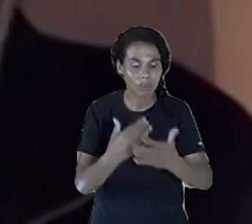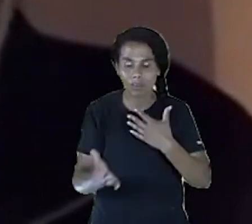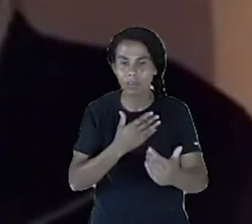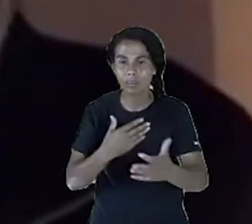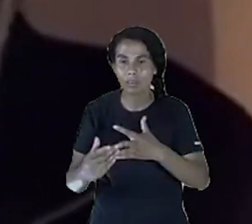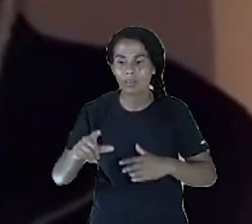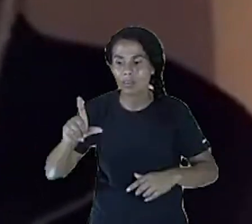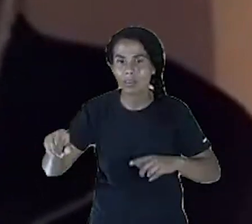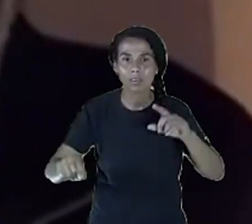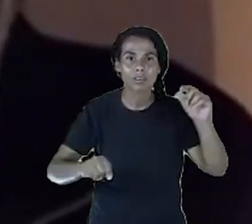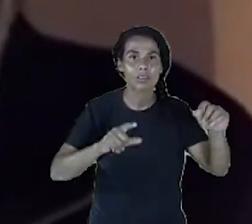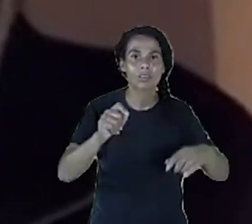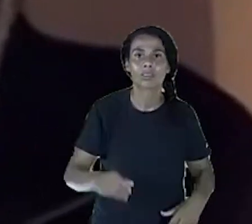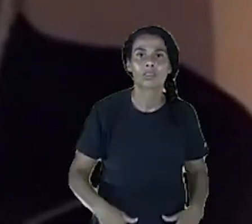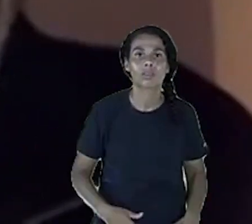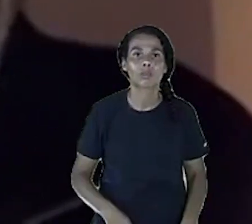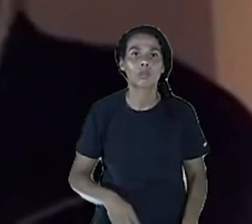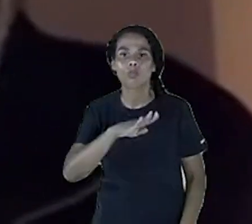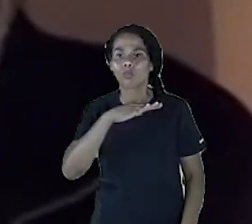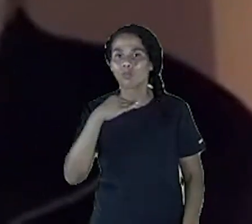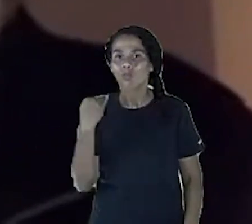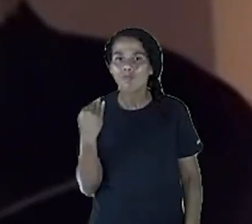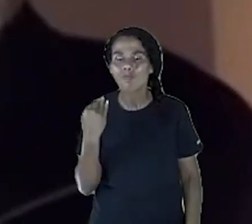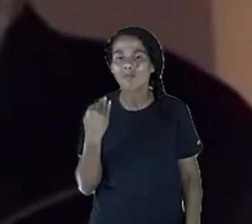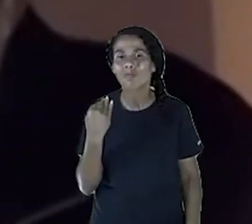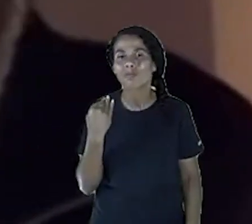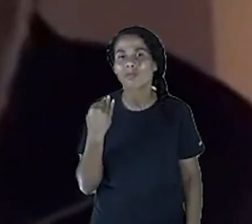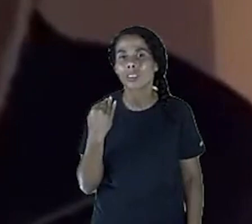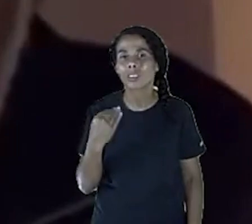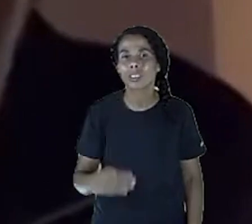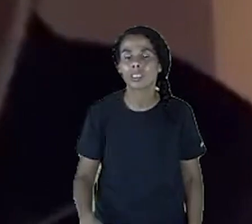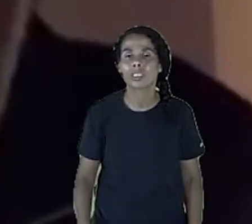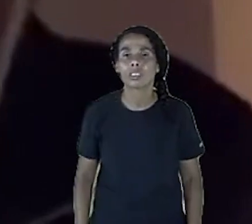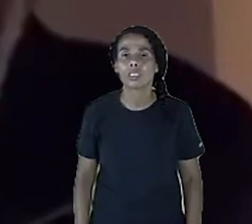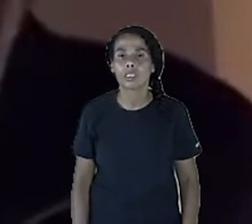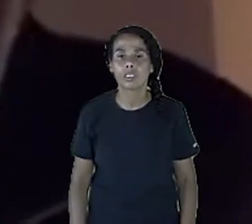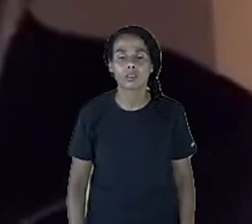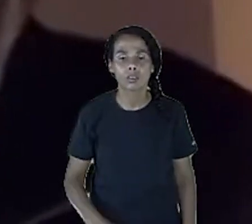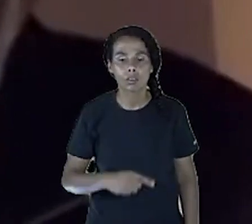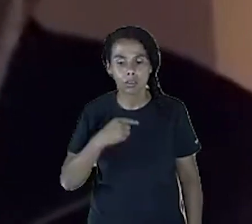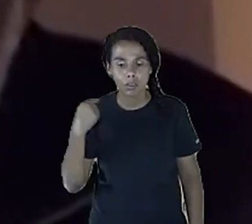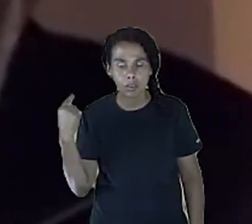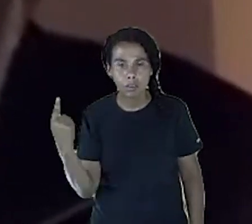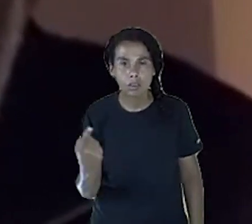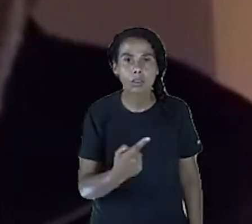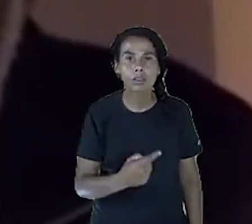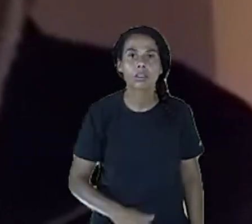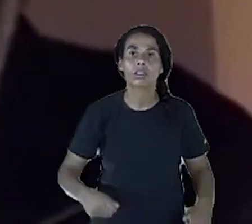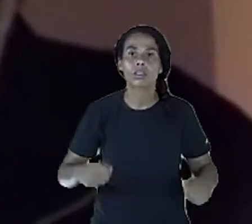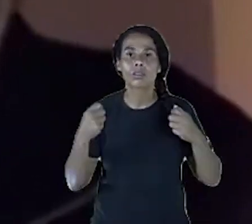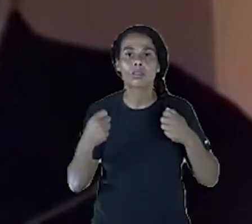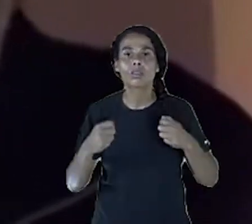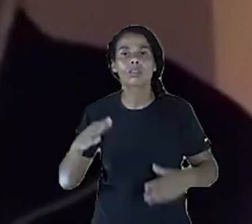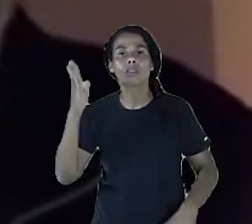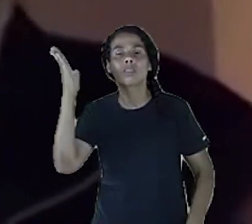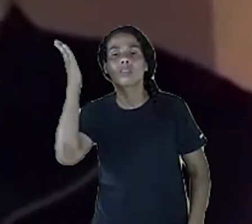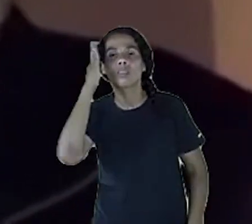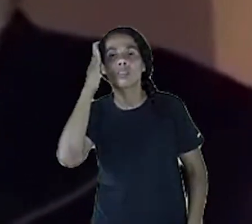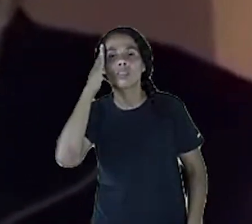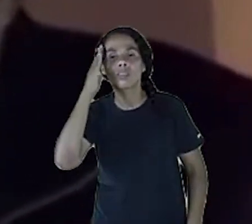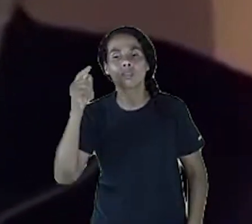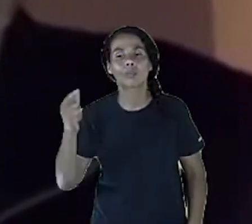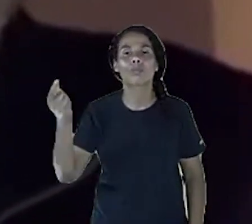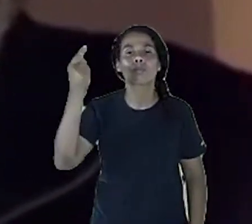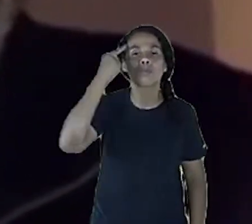nesse momento. Enfim, os mais abundantes do ponto de vista material